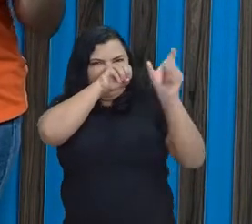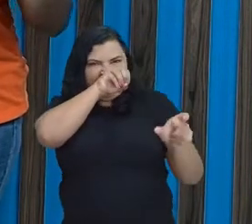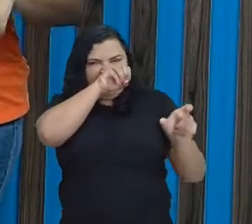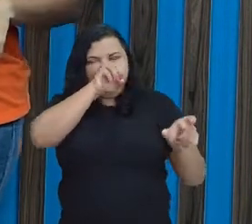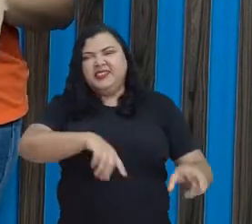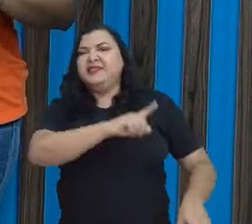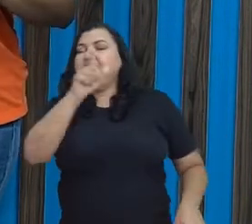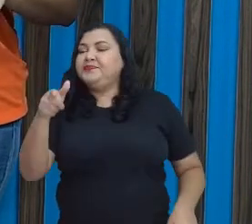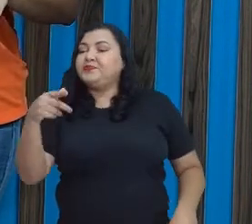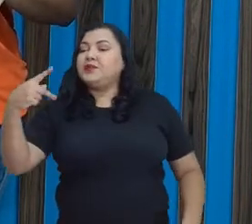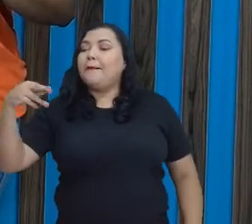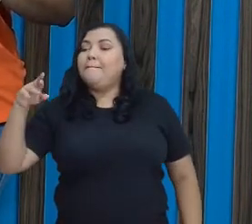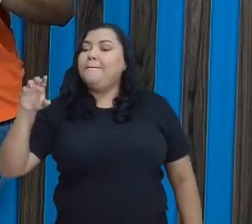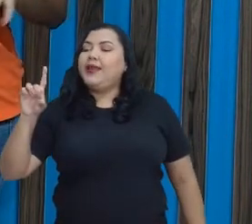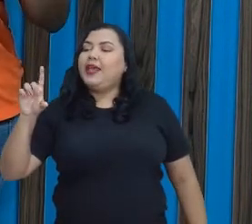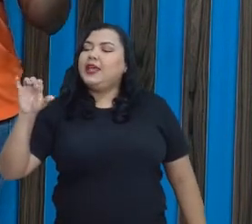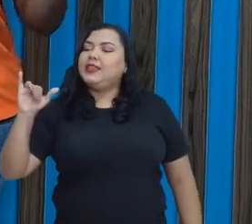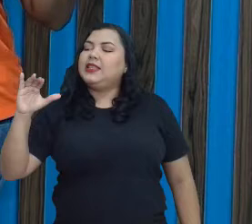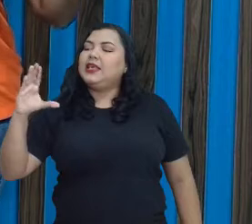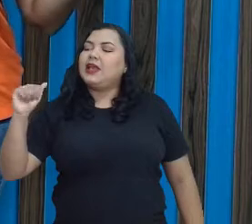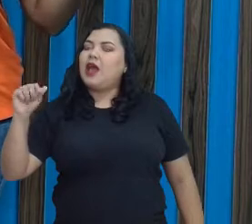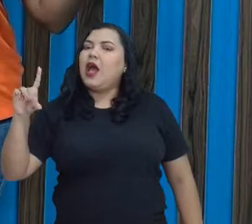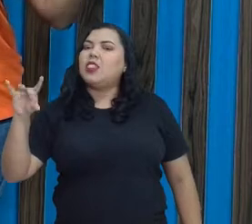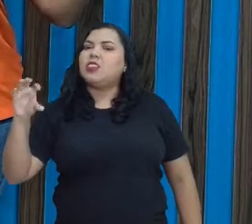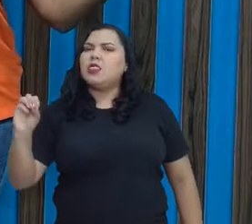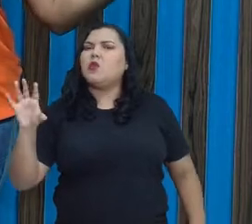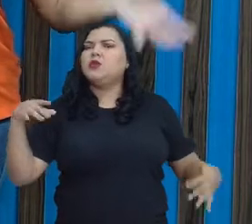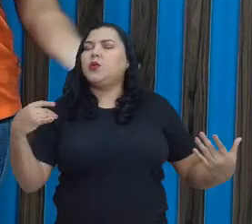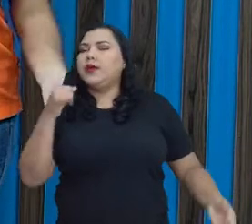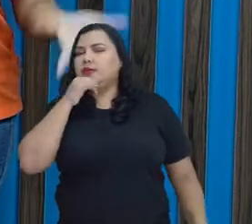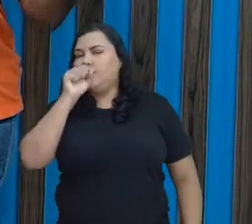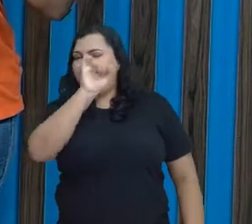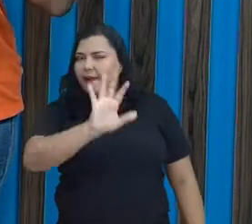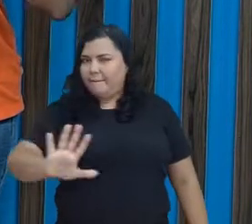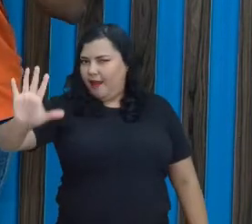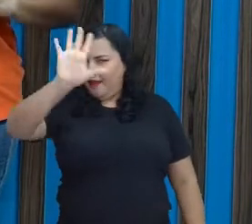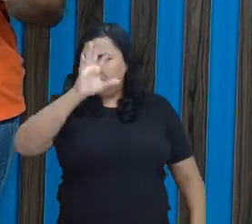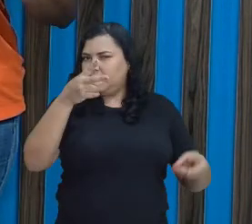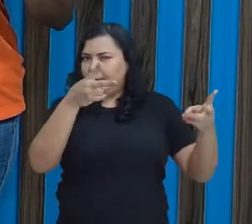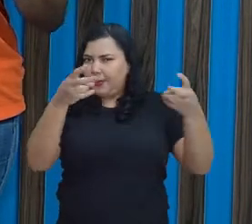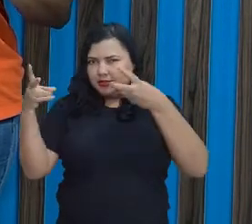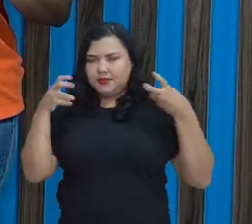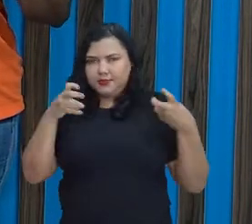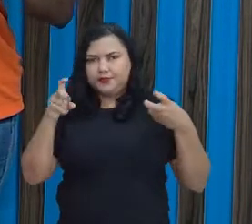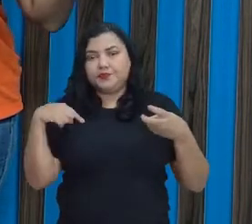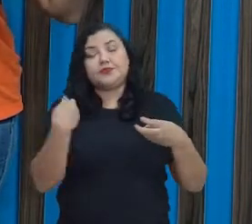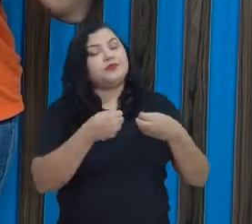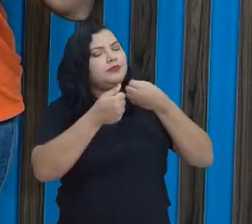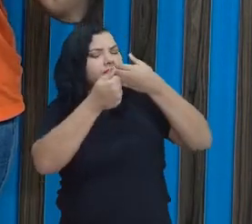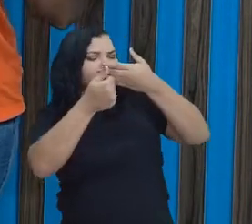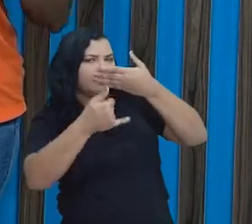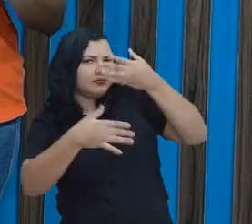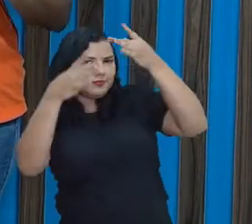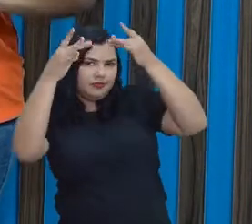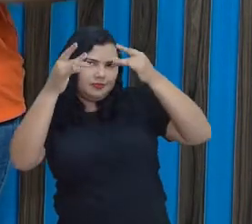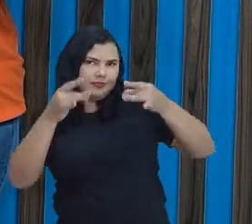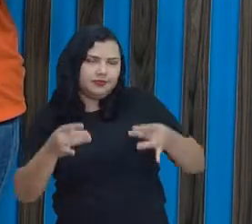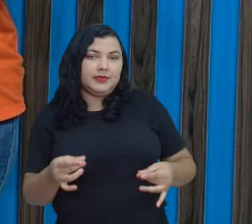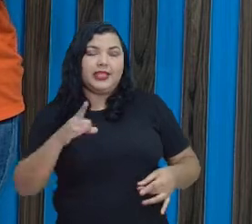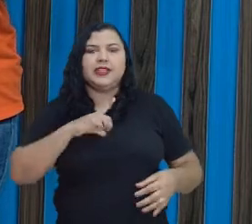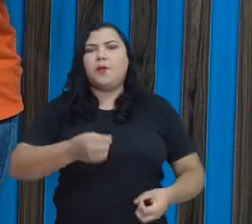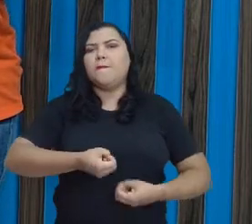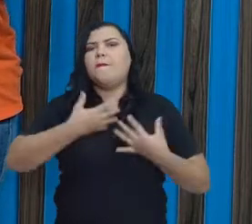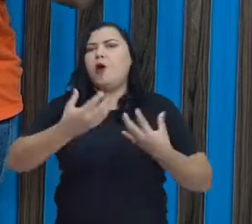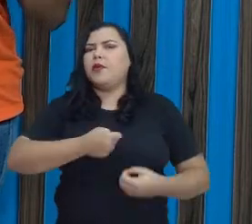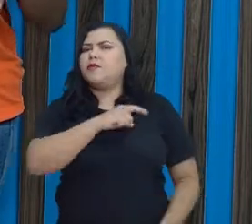duas propostas. Primeiro, a gente observar uma imagem, e eu vou trazer a descrição dessa imagem. E eu trouxe também um poema que vocês